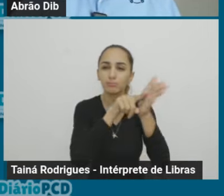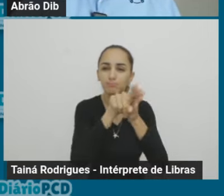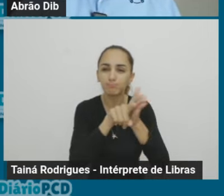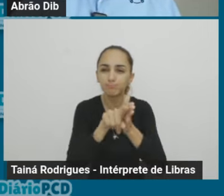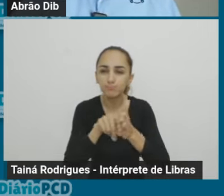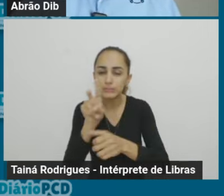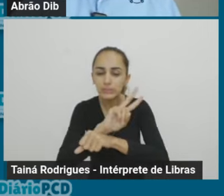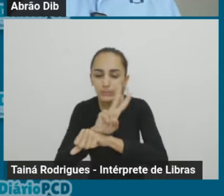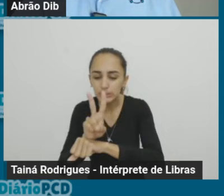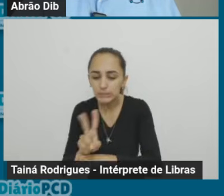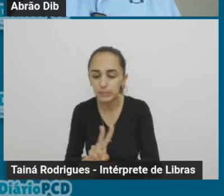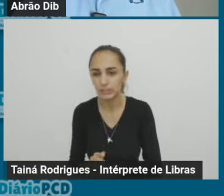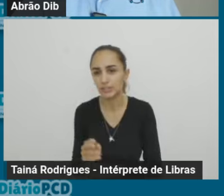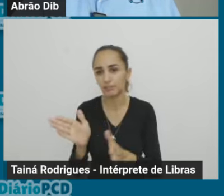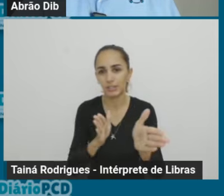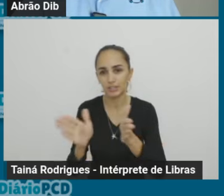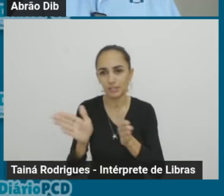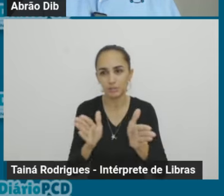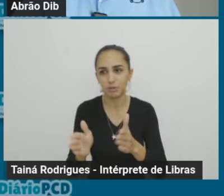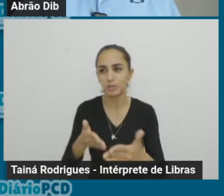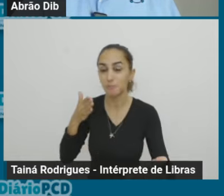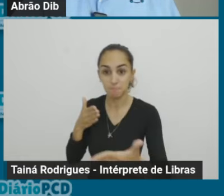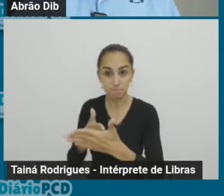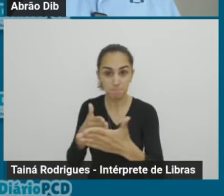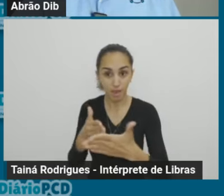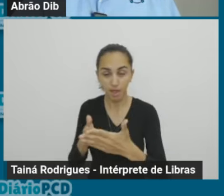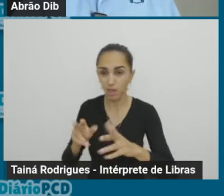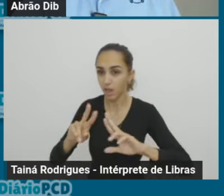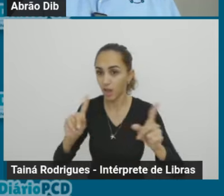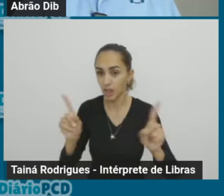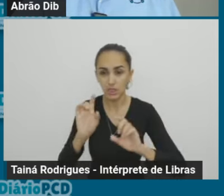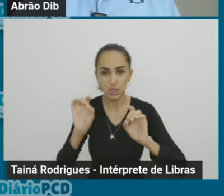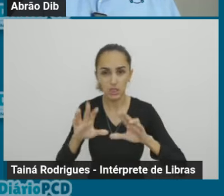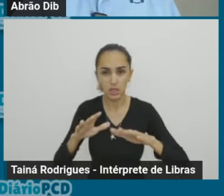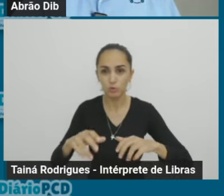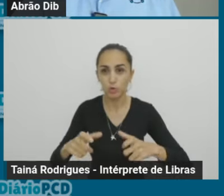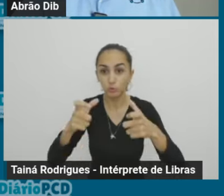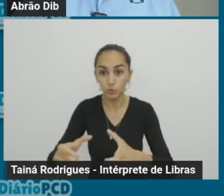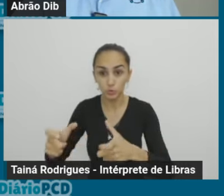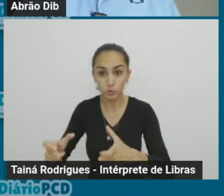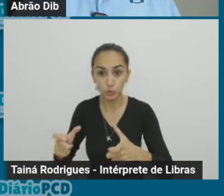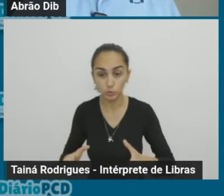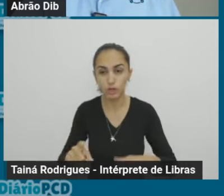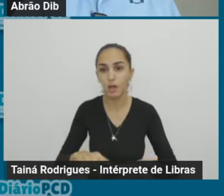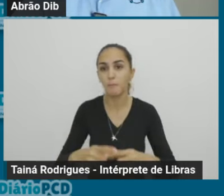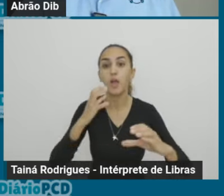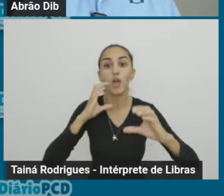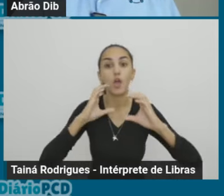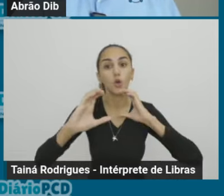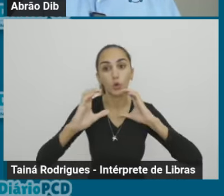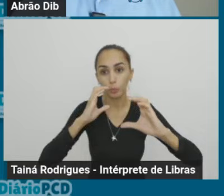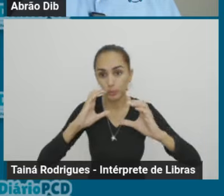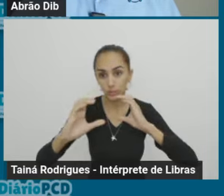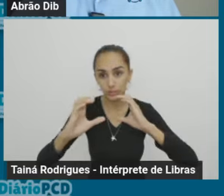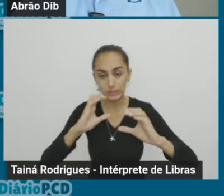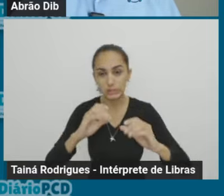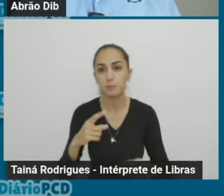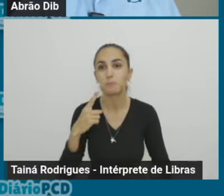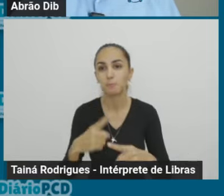barreira é muito grande, né? Eu não falo só física, arquitetônica, eu falo também comunicacional, porque